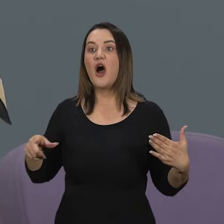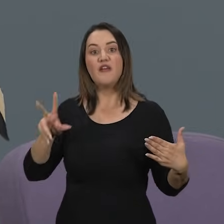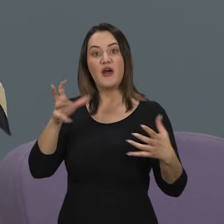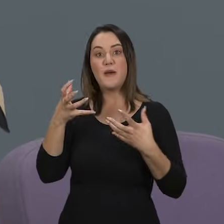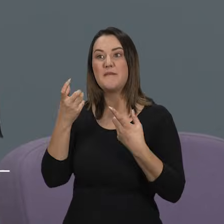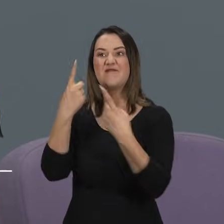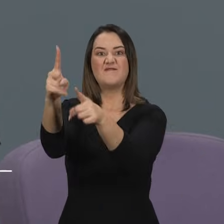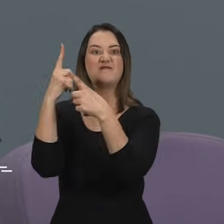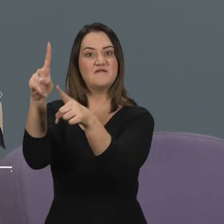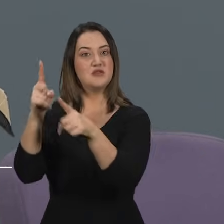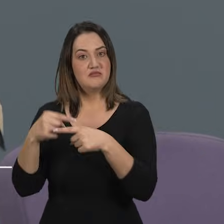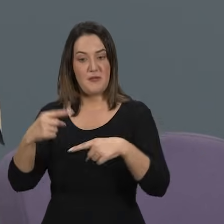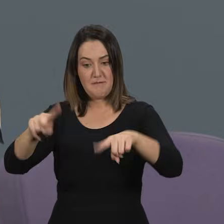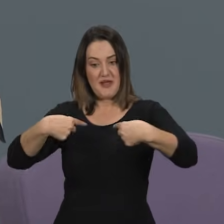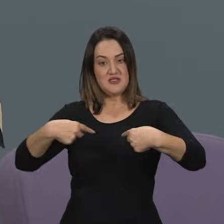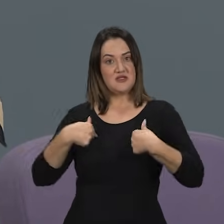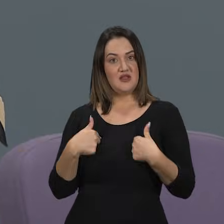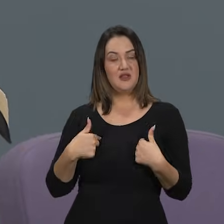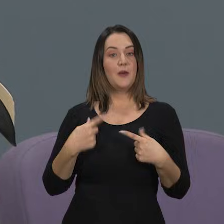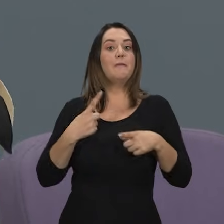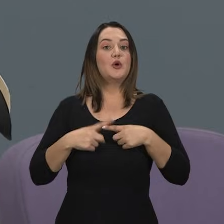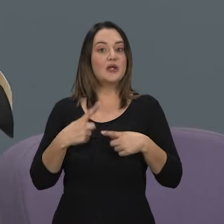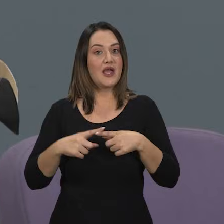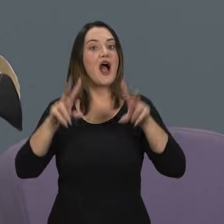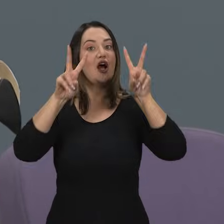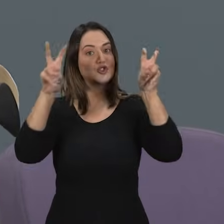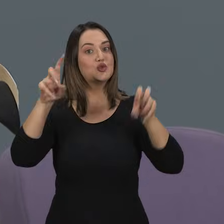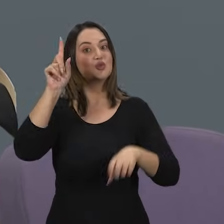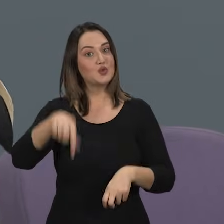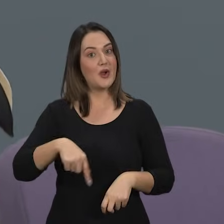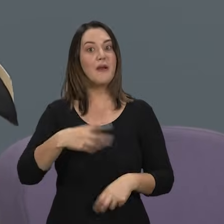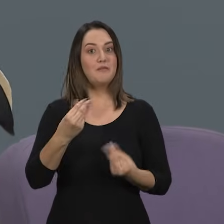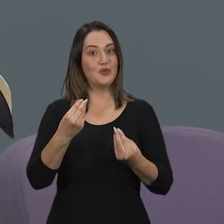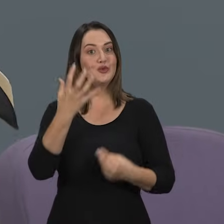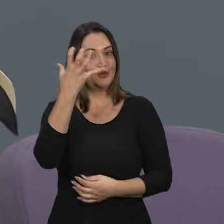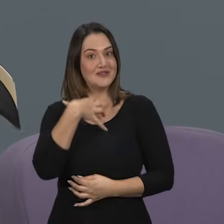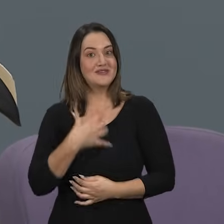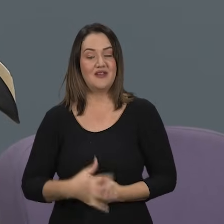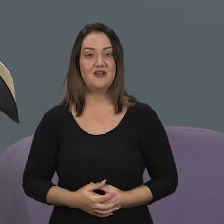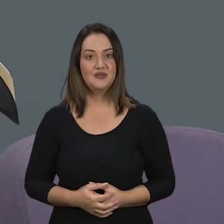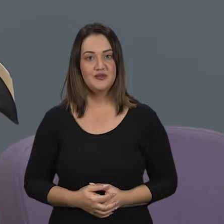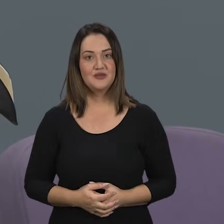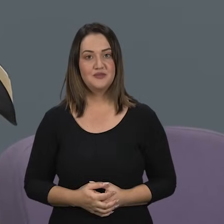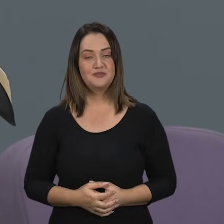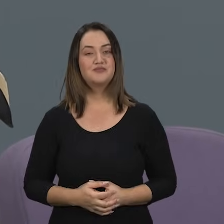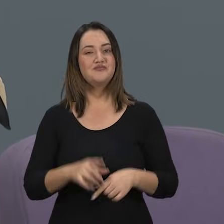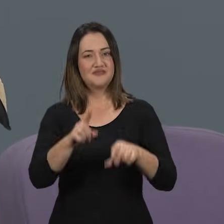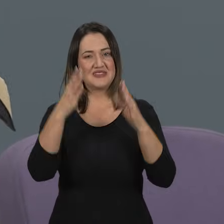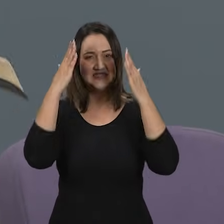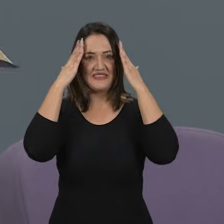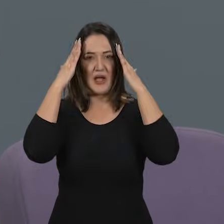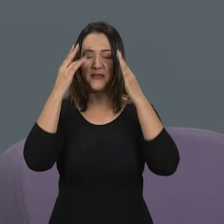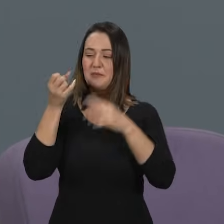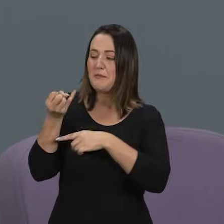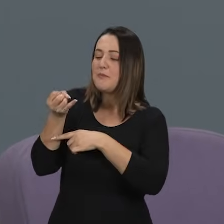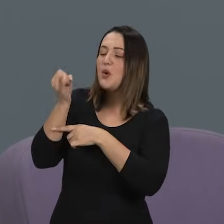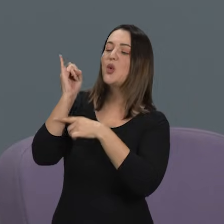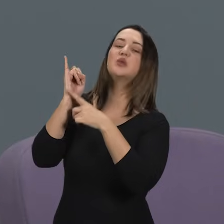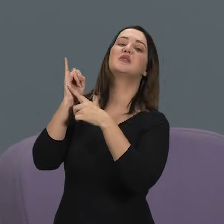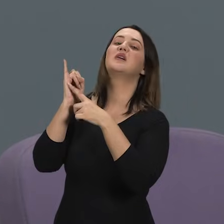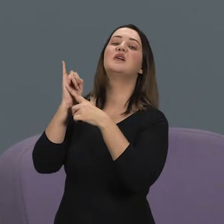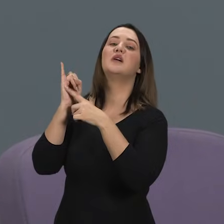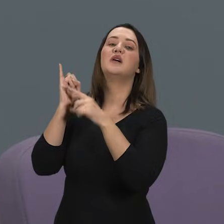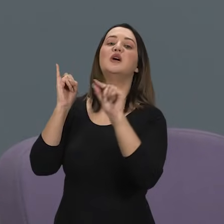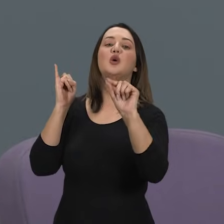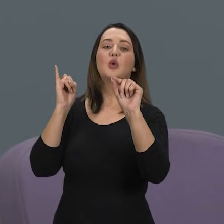me tolir, vão me perseguir, porque esse assunto mexe mesmo com as pessoas. Olha só, você sabia que essa